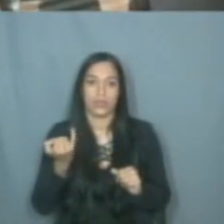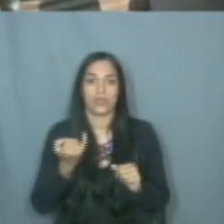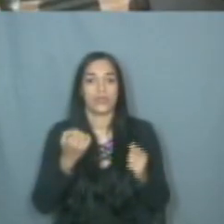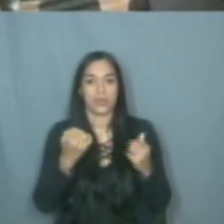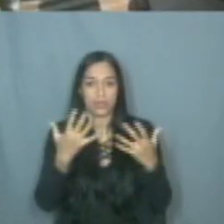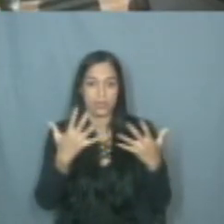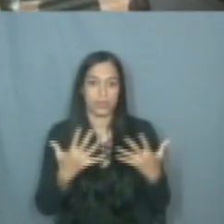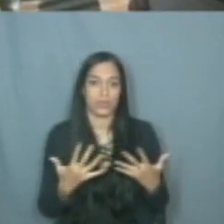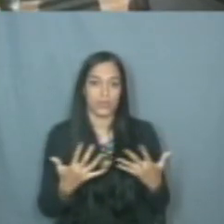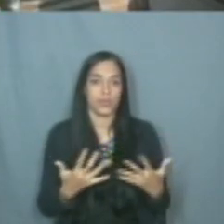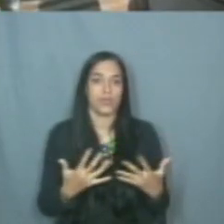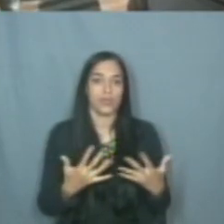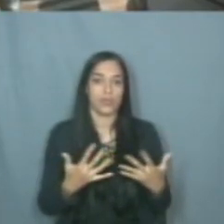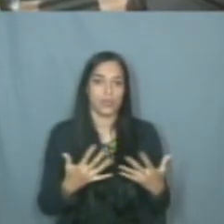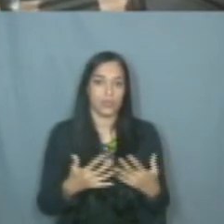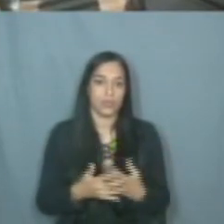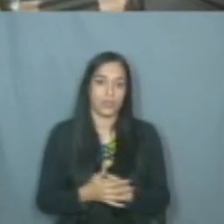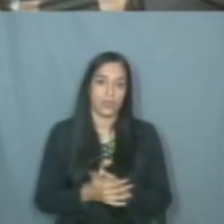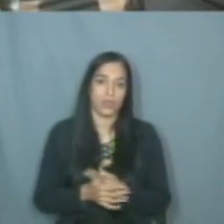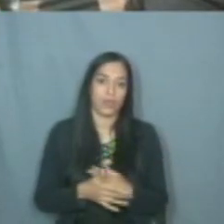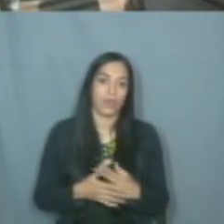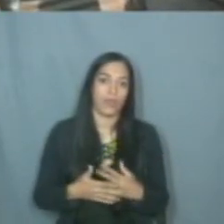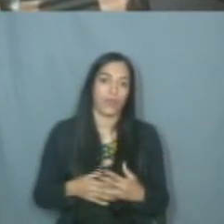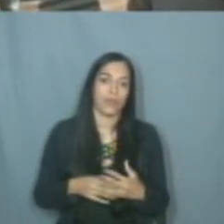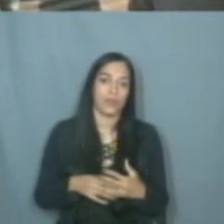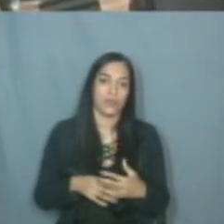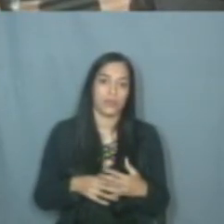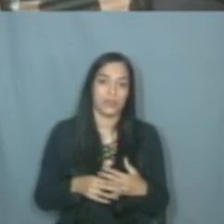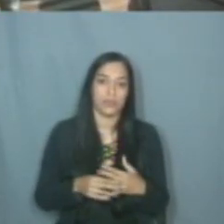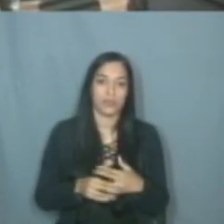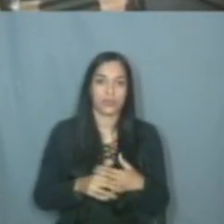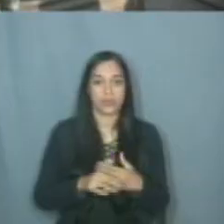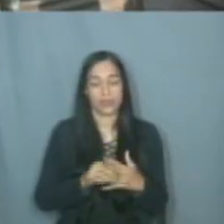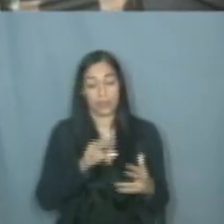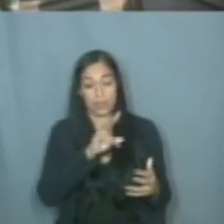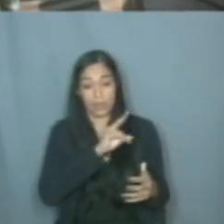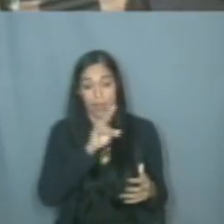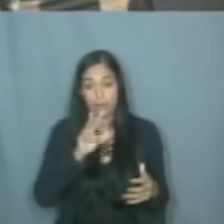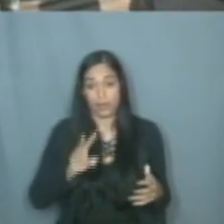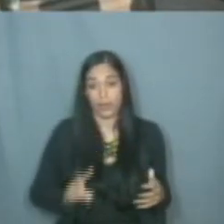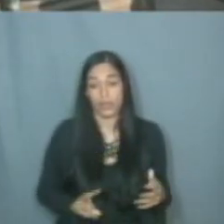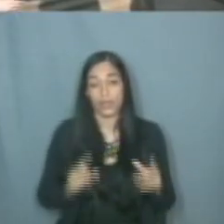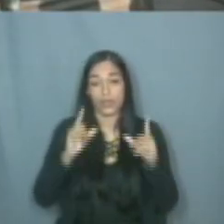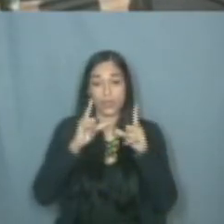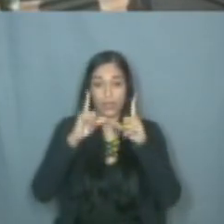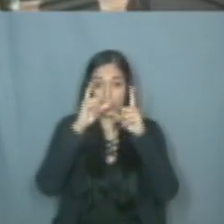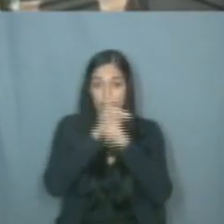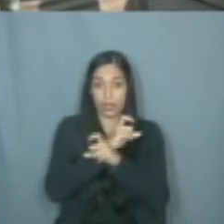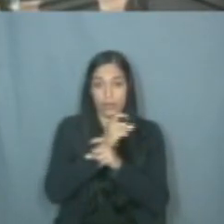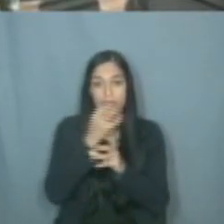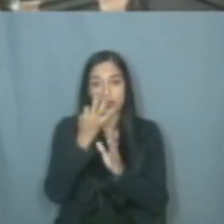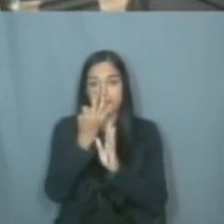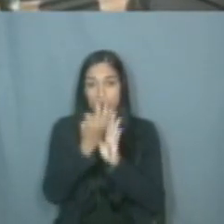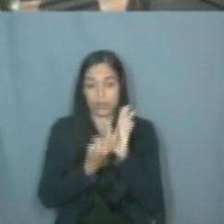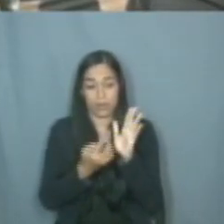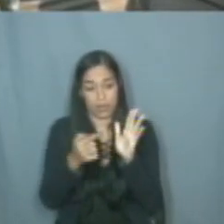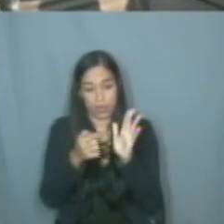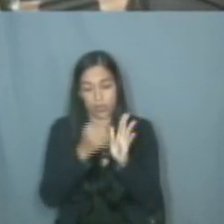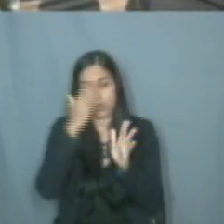vale reiterar, vereadores que têm dificuldade com a interpretação do texto, que está muito bem colocado